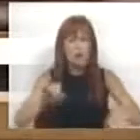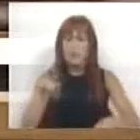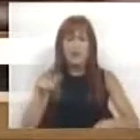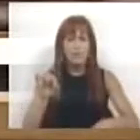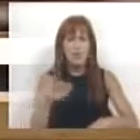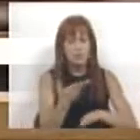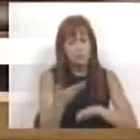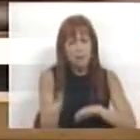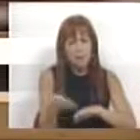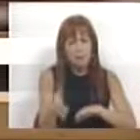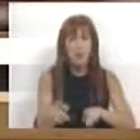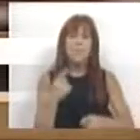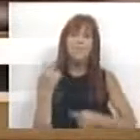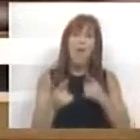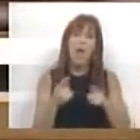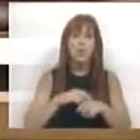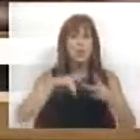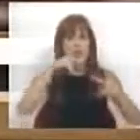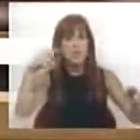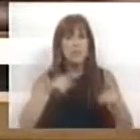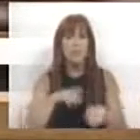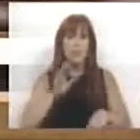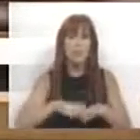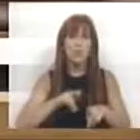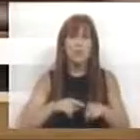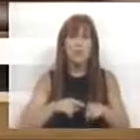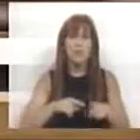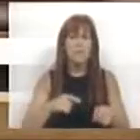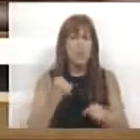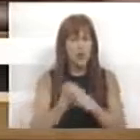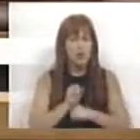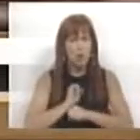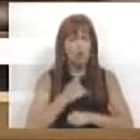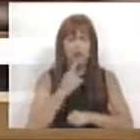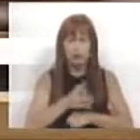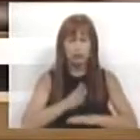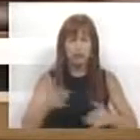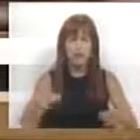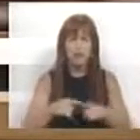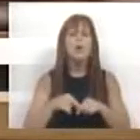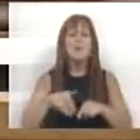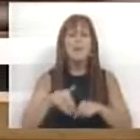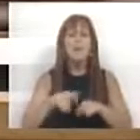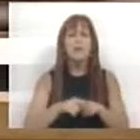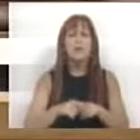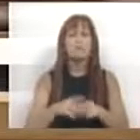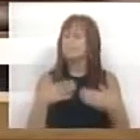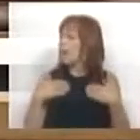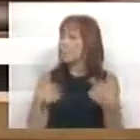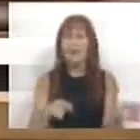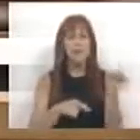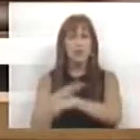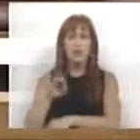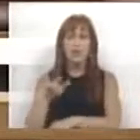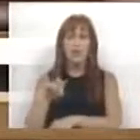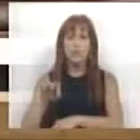glifosato de lado. Algumas câmaras, devido à nossa ação, já o disseram que iriam abandonar o glifosato.